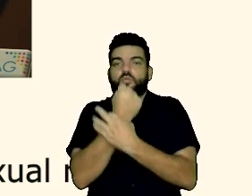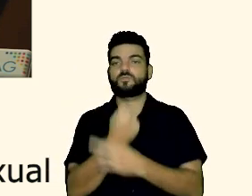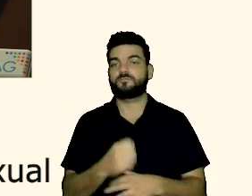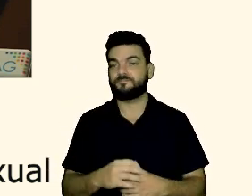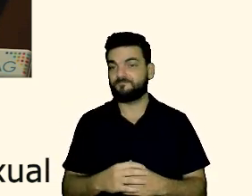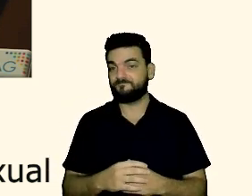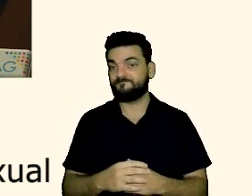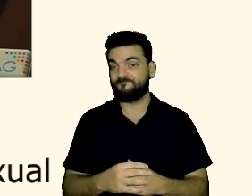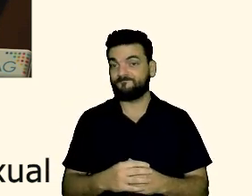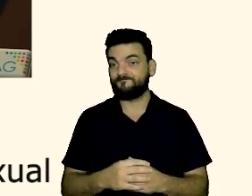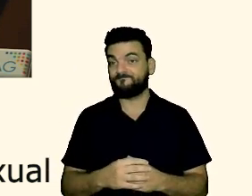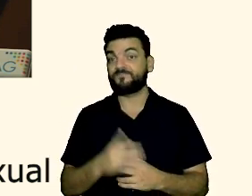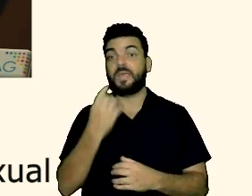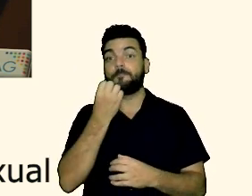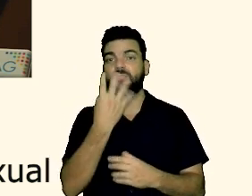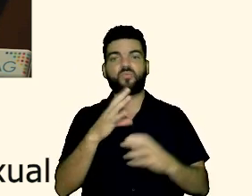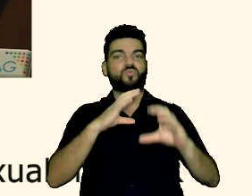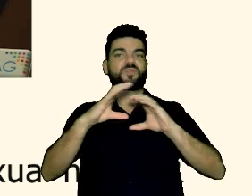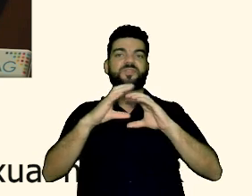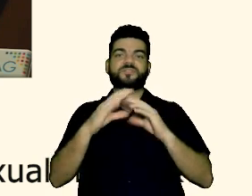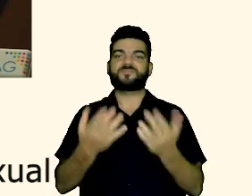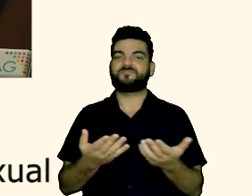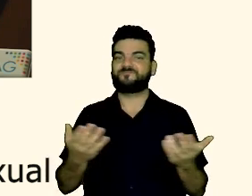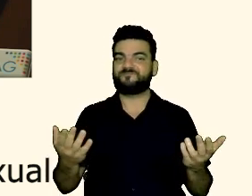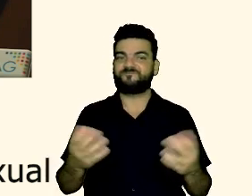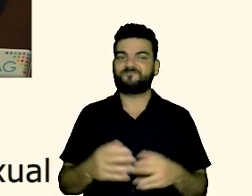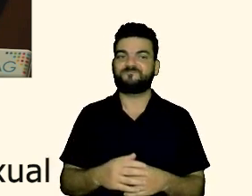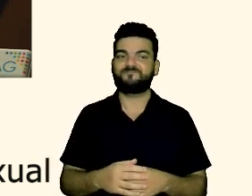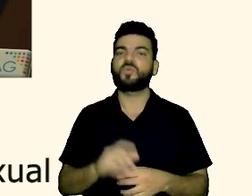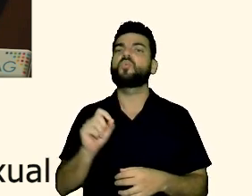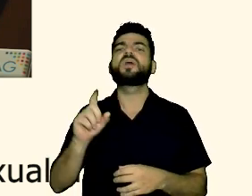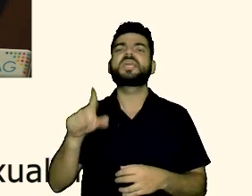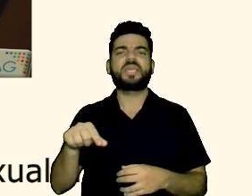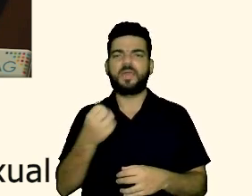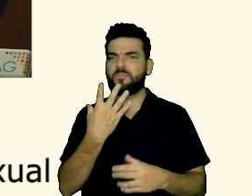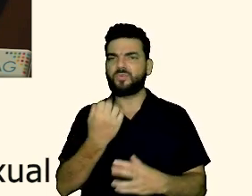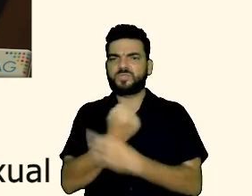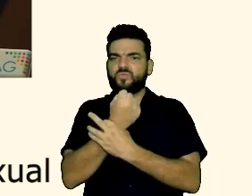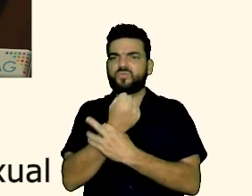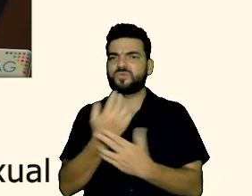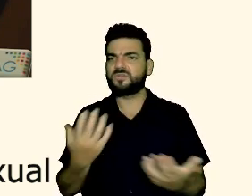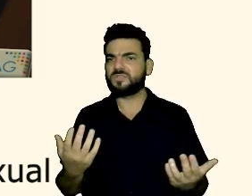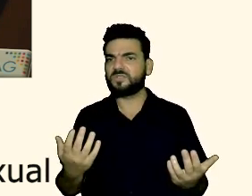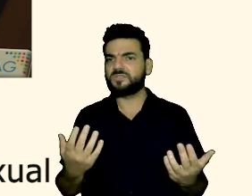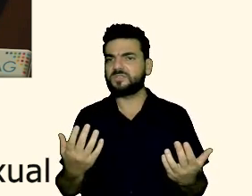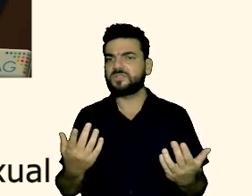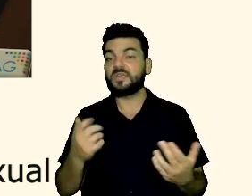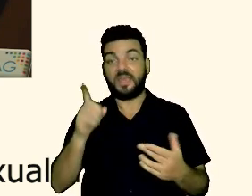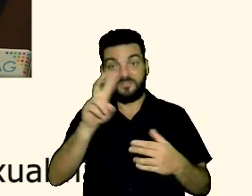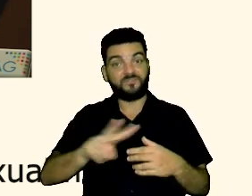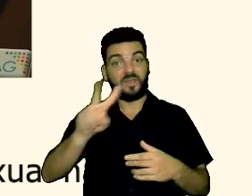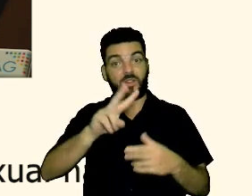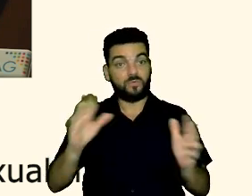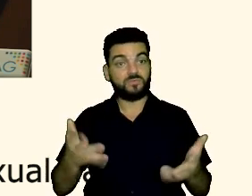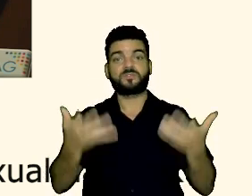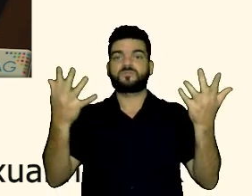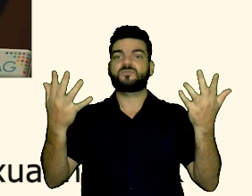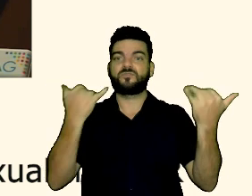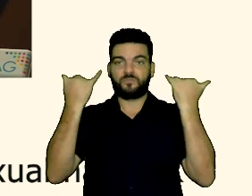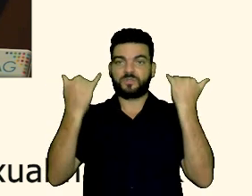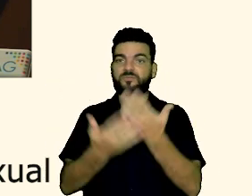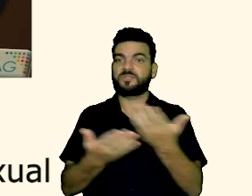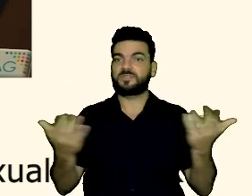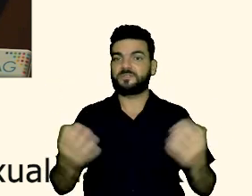esse círculo de segurança se não valorizar a informação, né? Então, ele dá uma